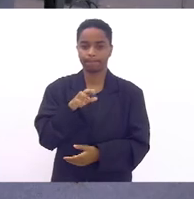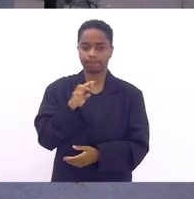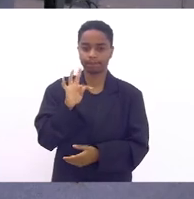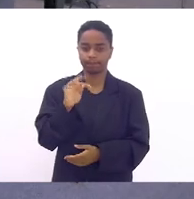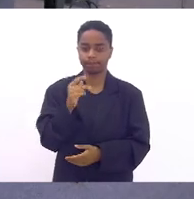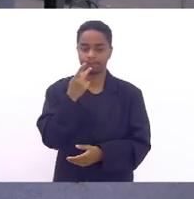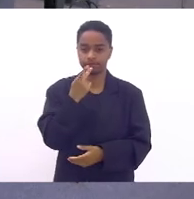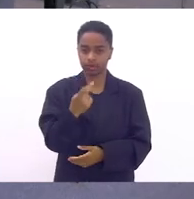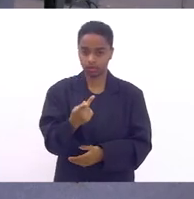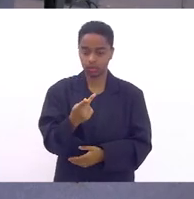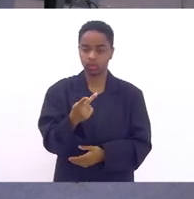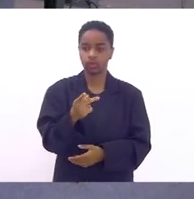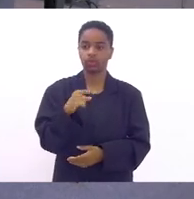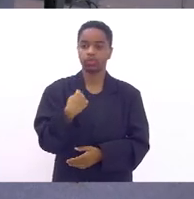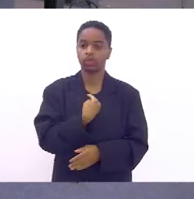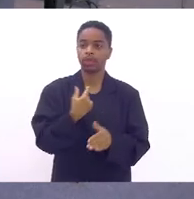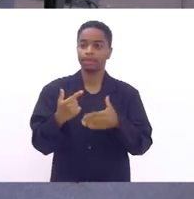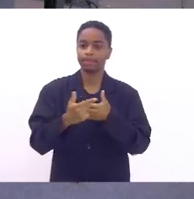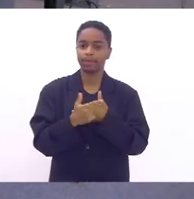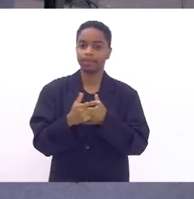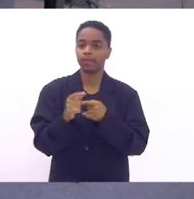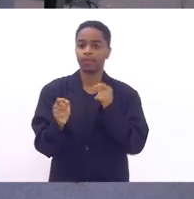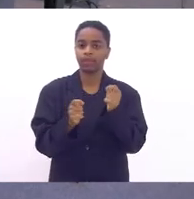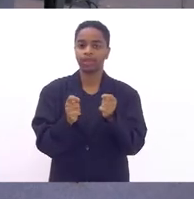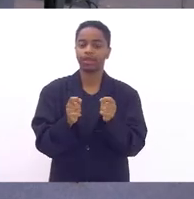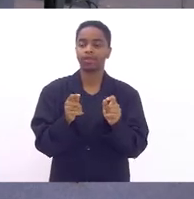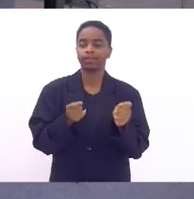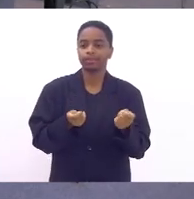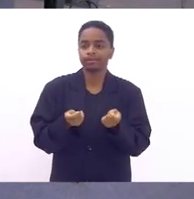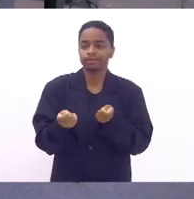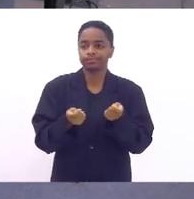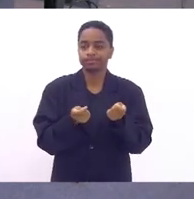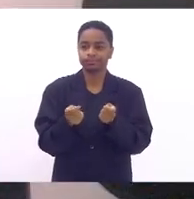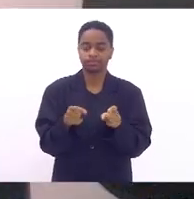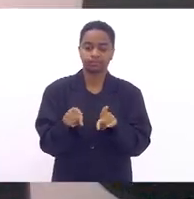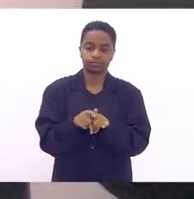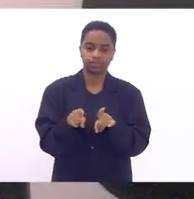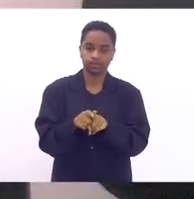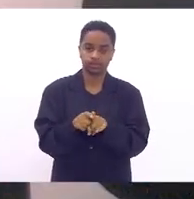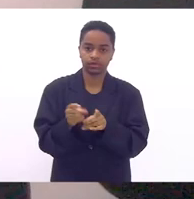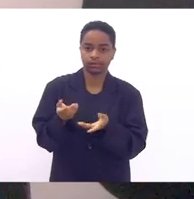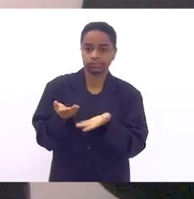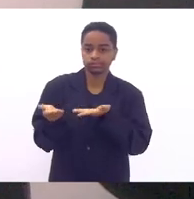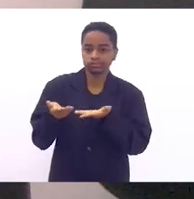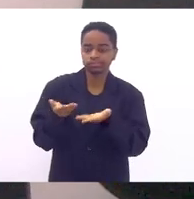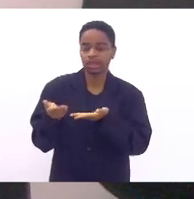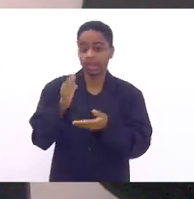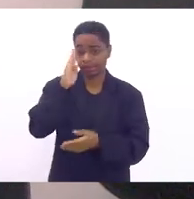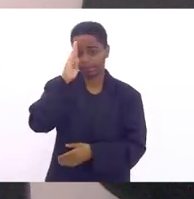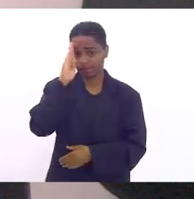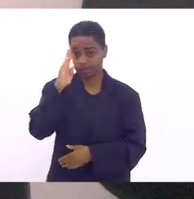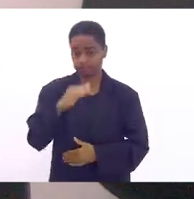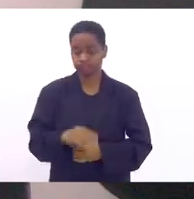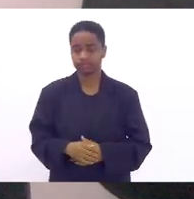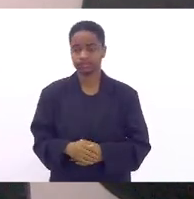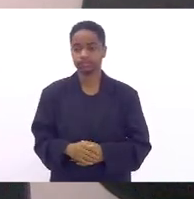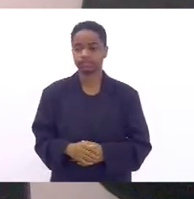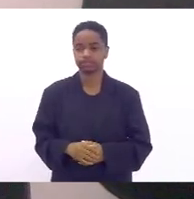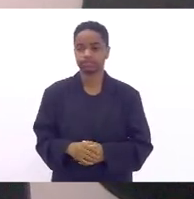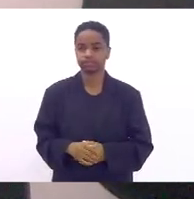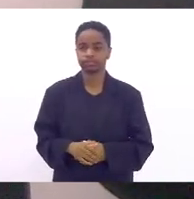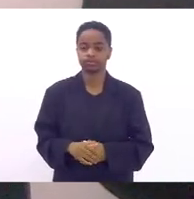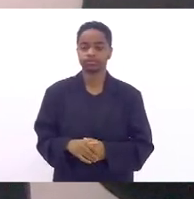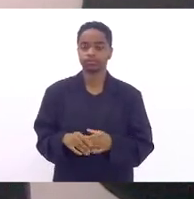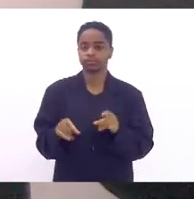nosso papel eh de mediação e nessa interlocução ele é fundamental Não é e e a